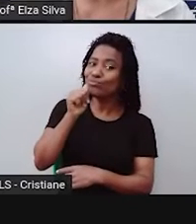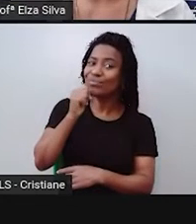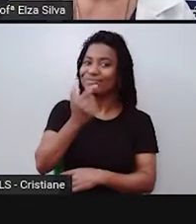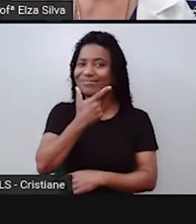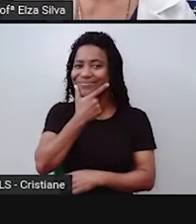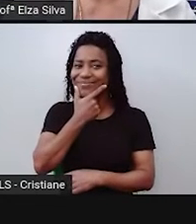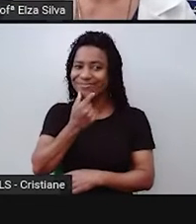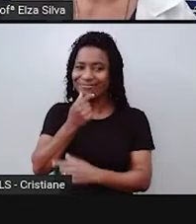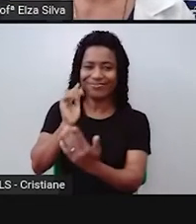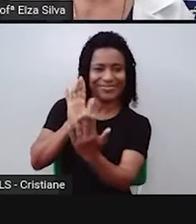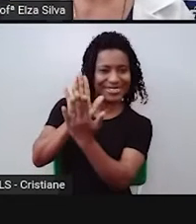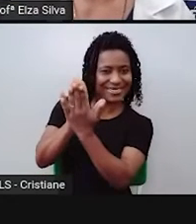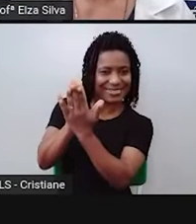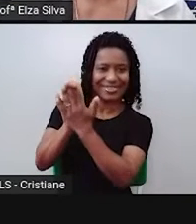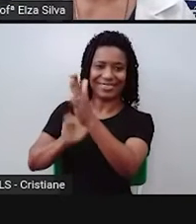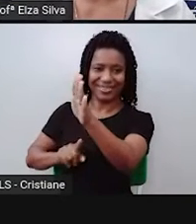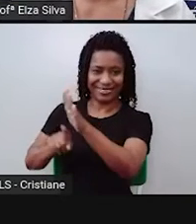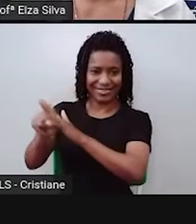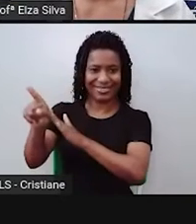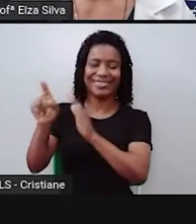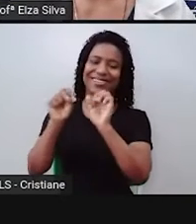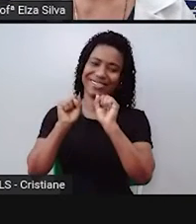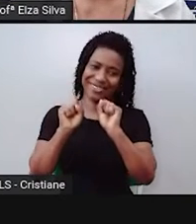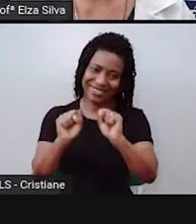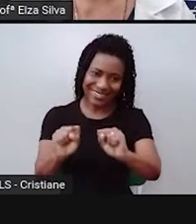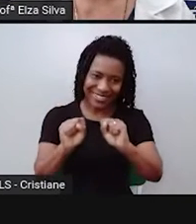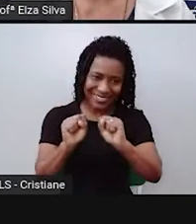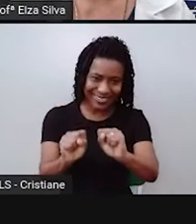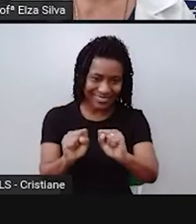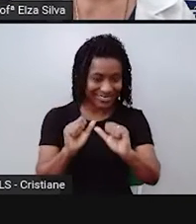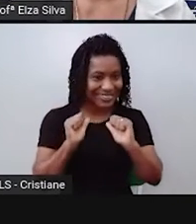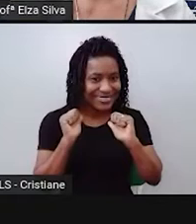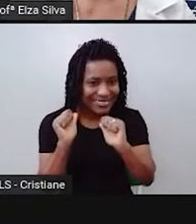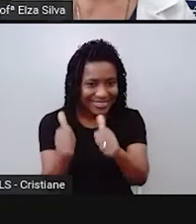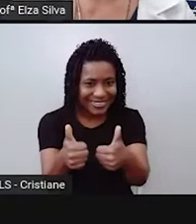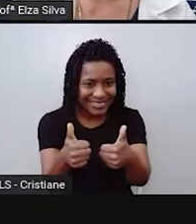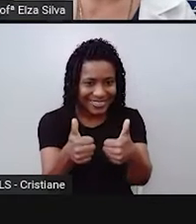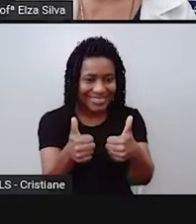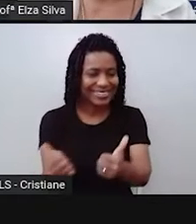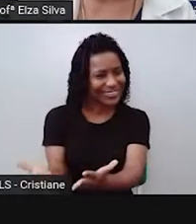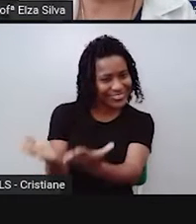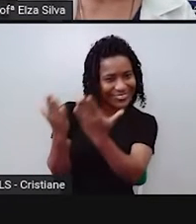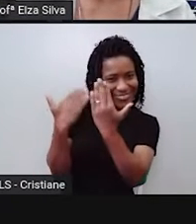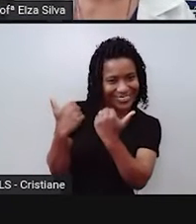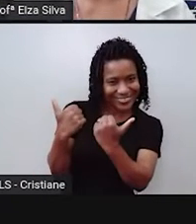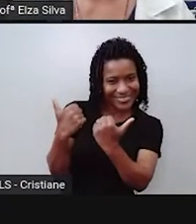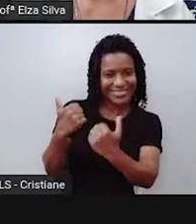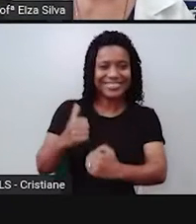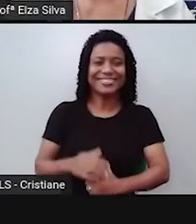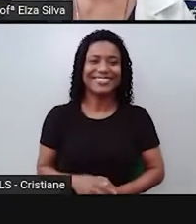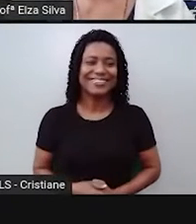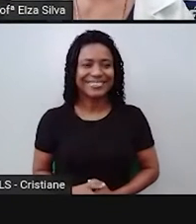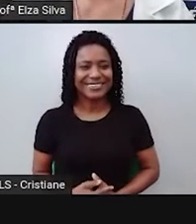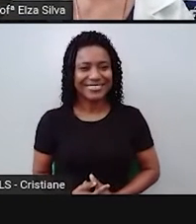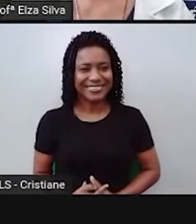professor ou sua professora da escola. Ok, students? Let's go! Vamos lá!